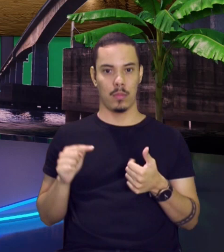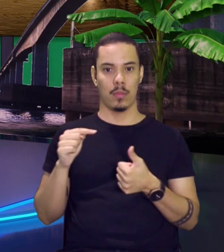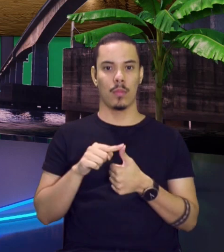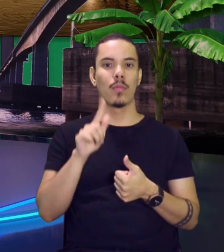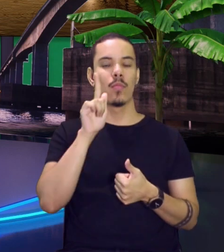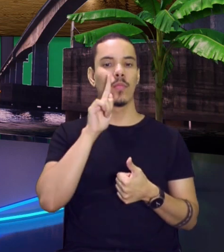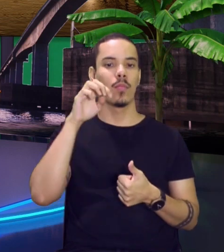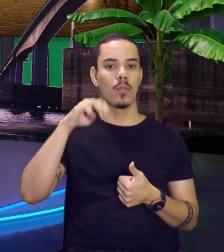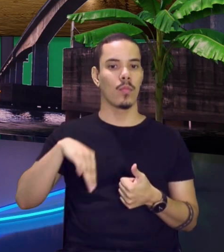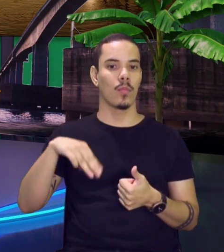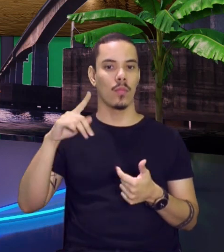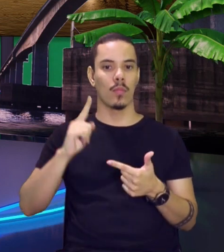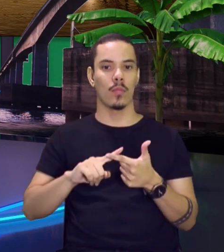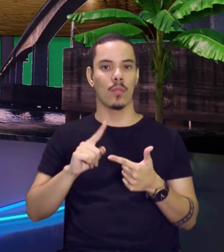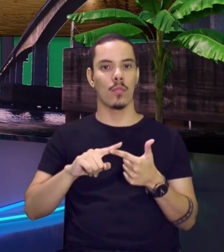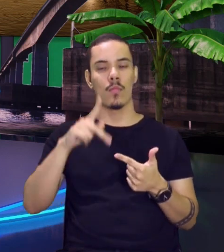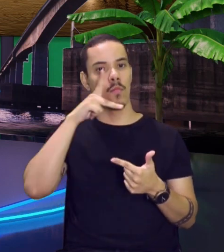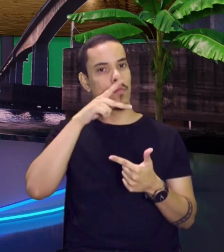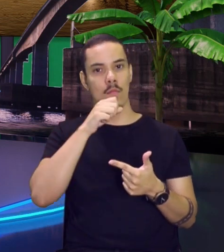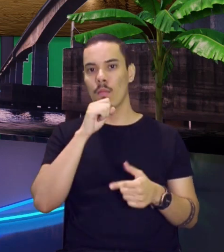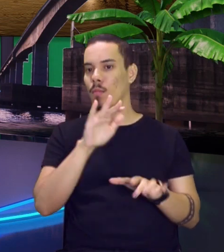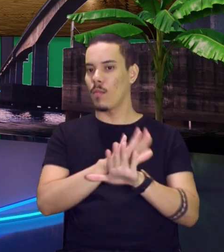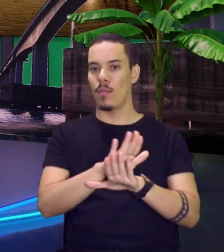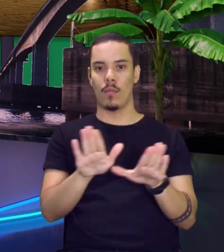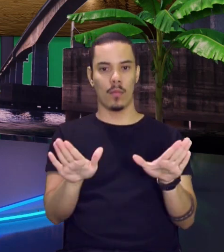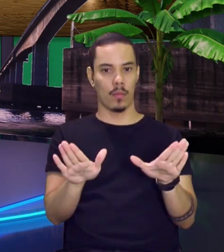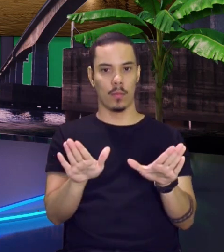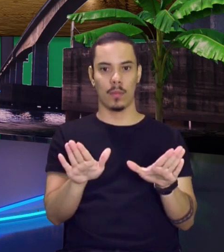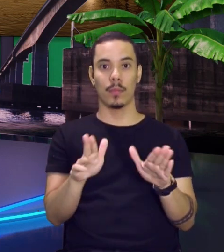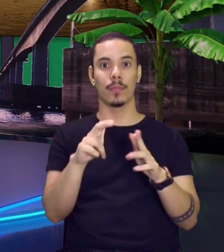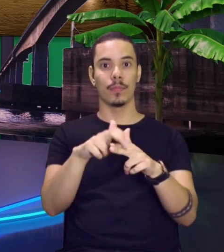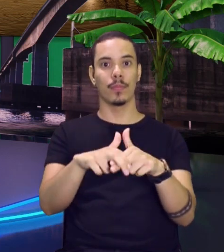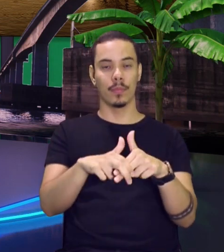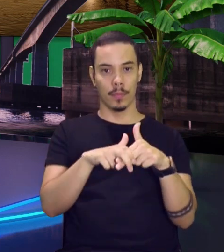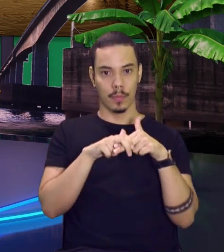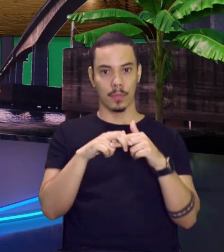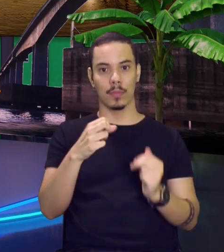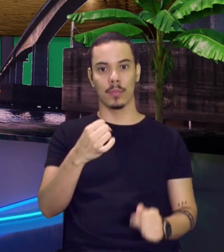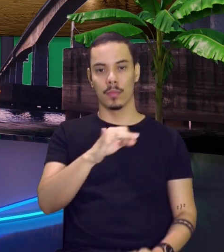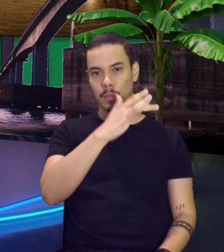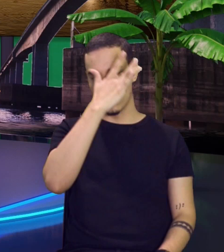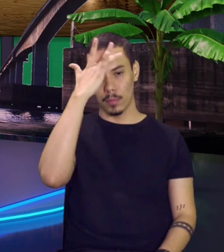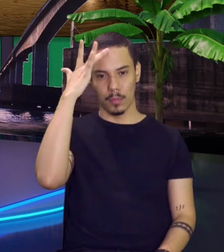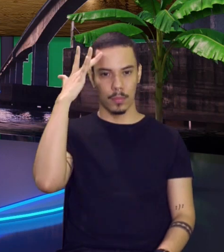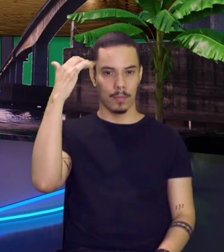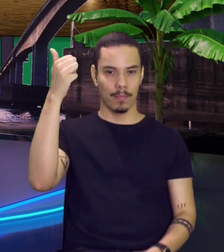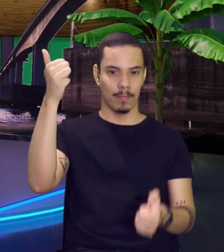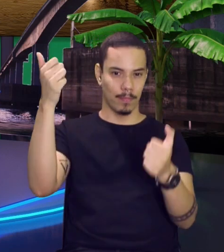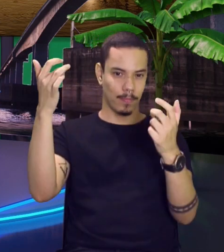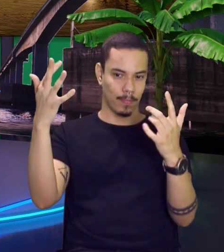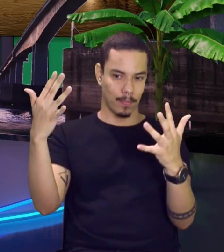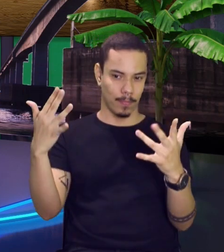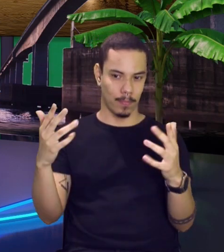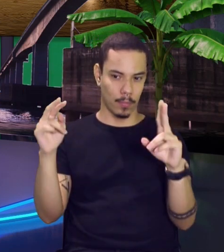é Guajará-Mirim e Porto Velho. Por isso, quando alguém estiver falando de